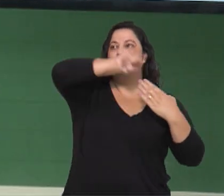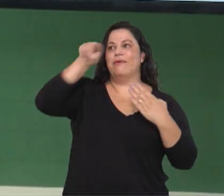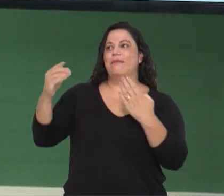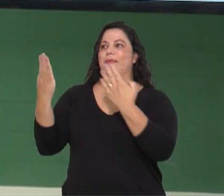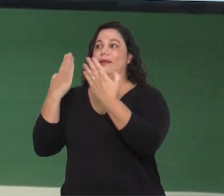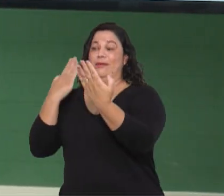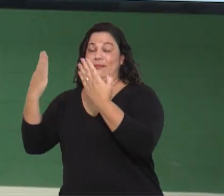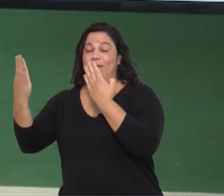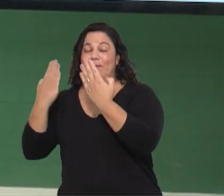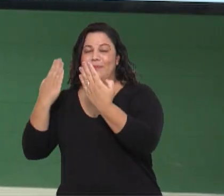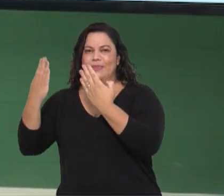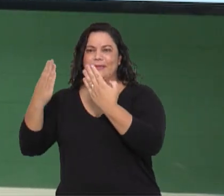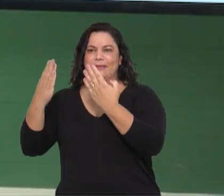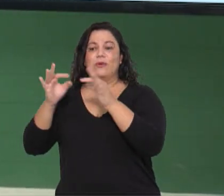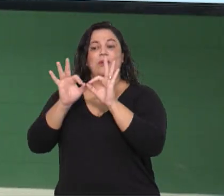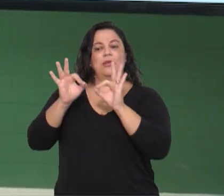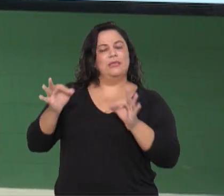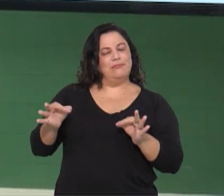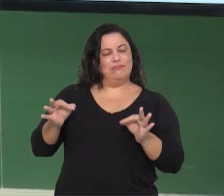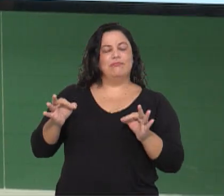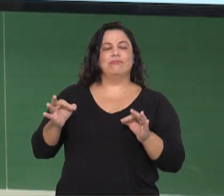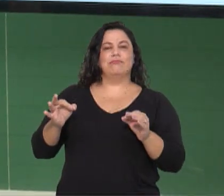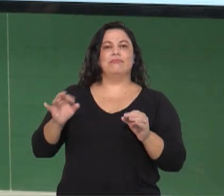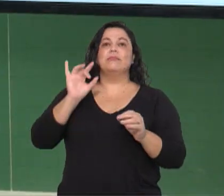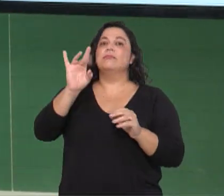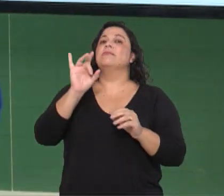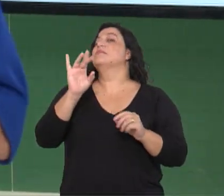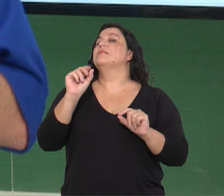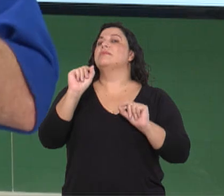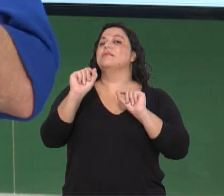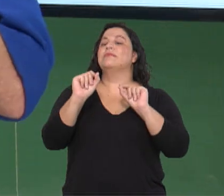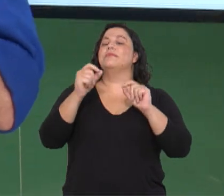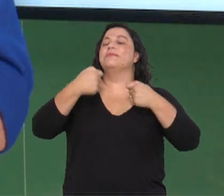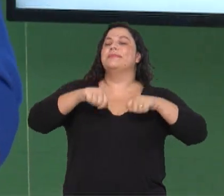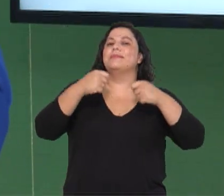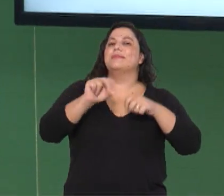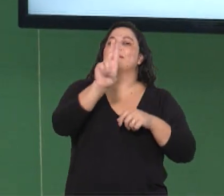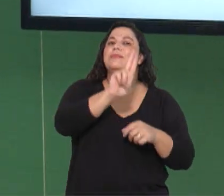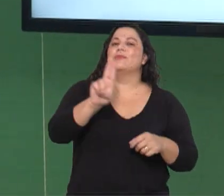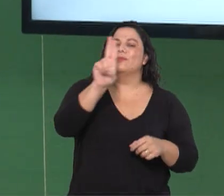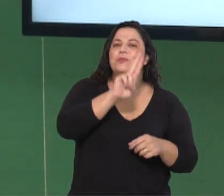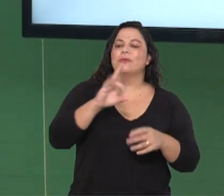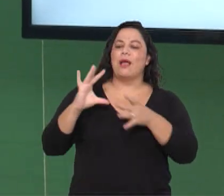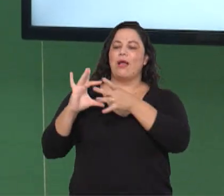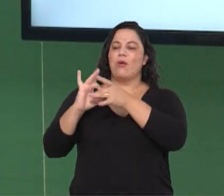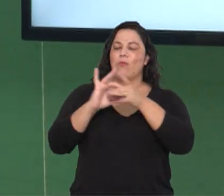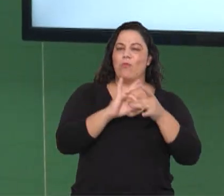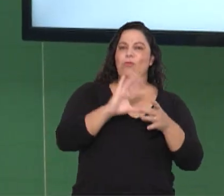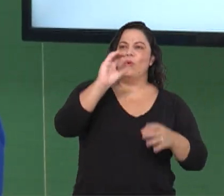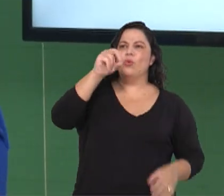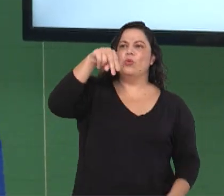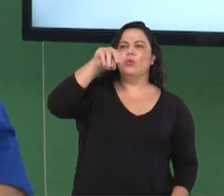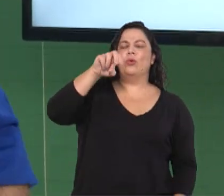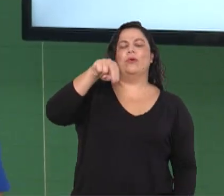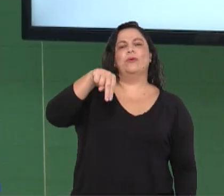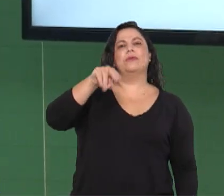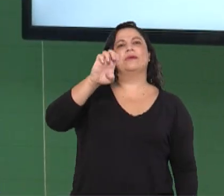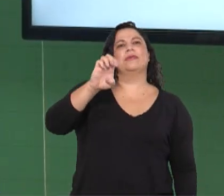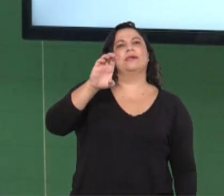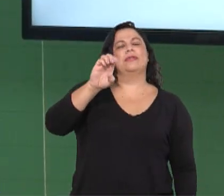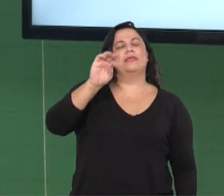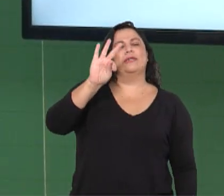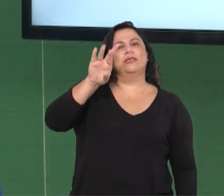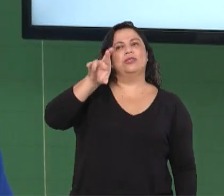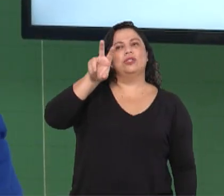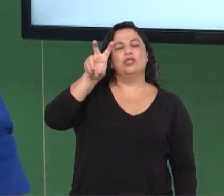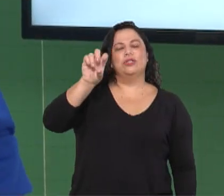é muito simples. Eu só vou precisar utilizar o quê? Um conectivo de comparação. Qual é o conectivo